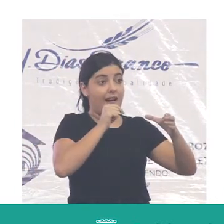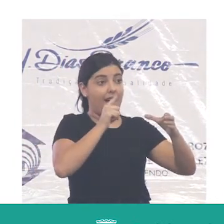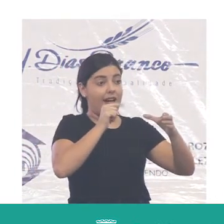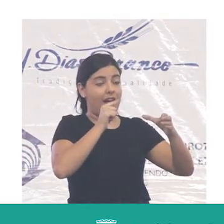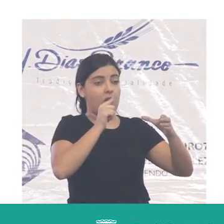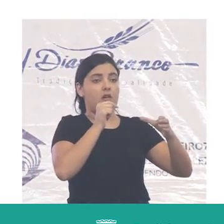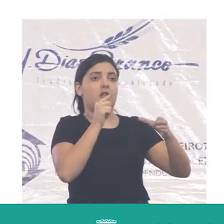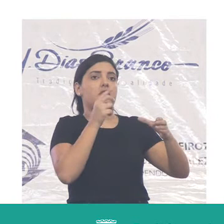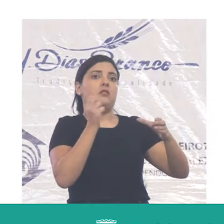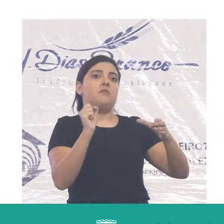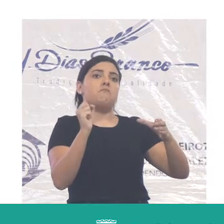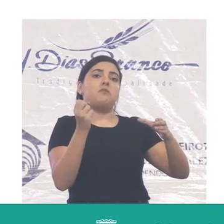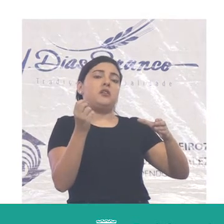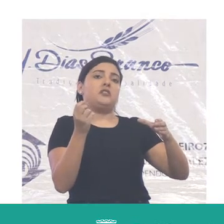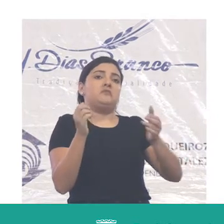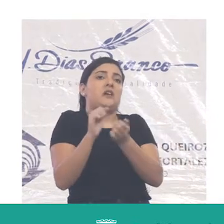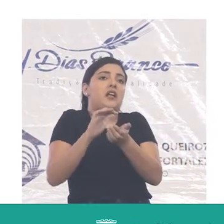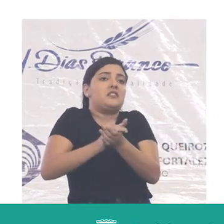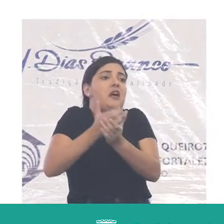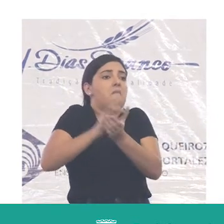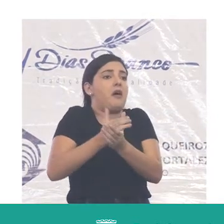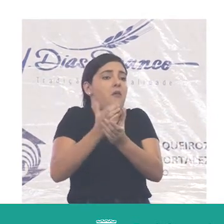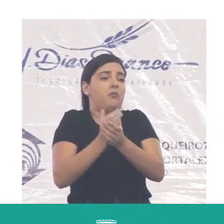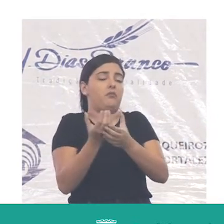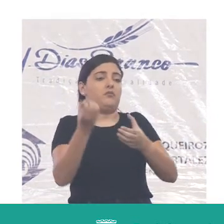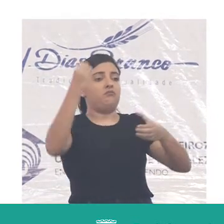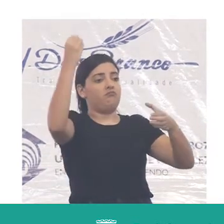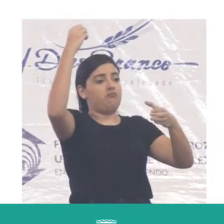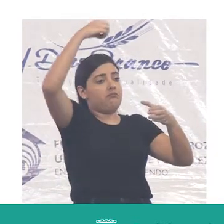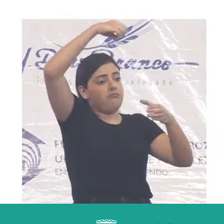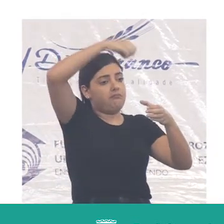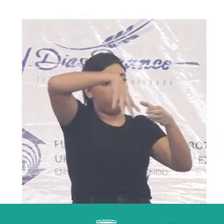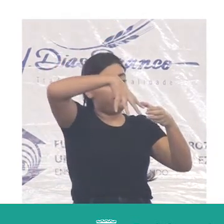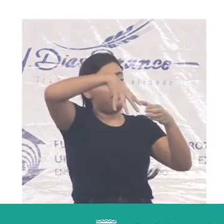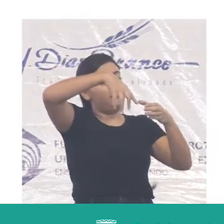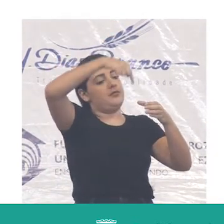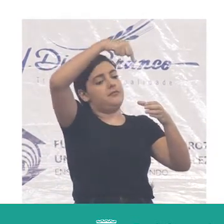e joguei uma barrinha de sabão em barra, não tem? Dentro do balde.